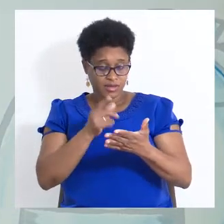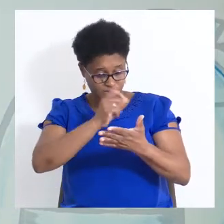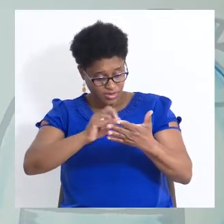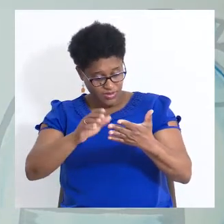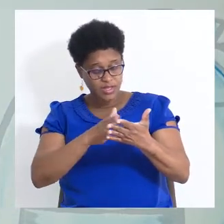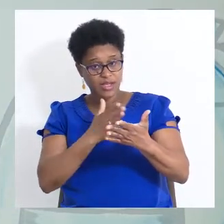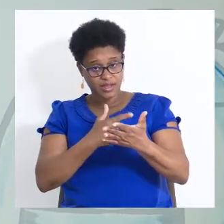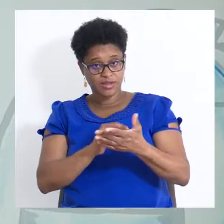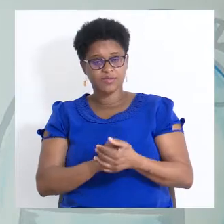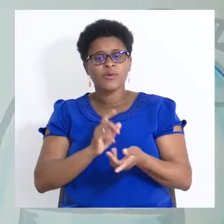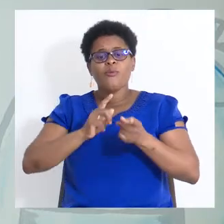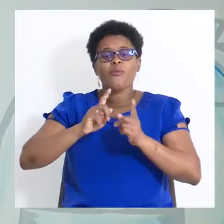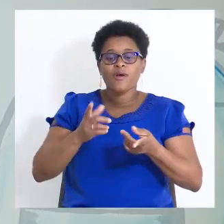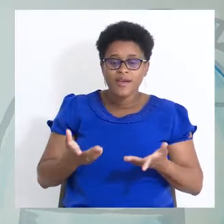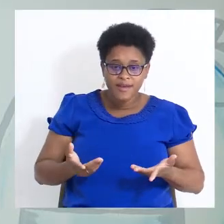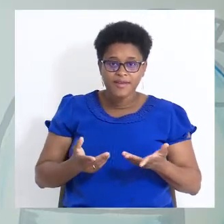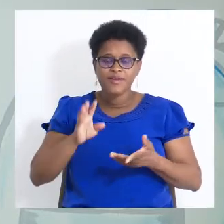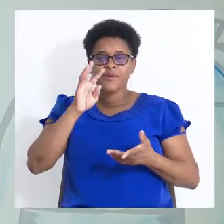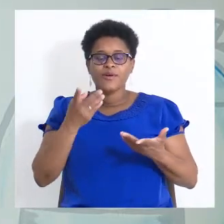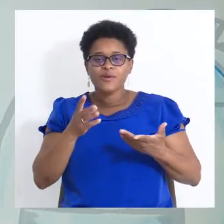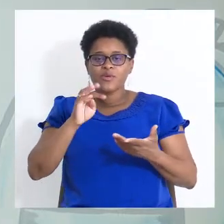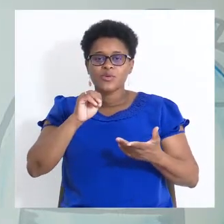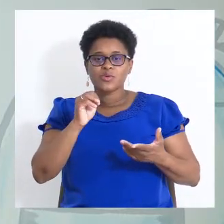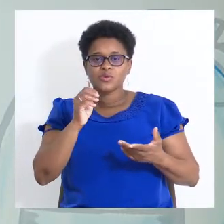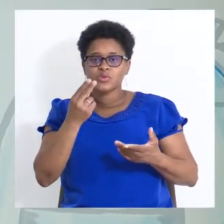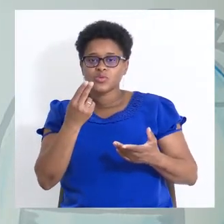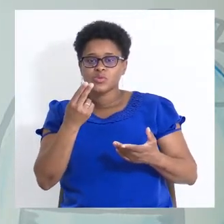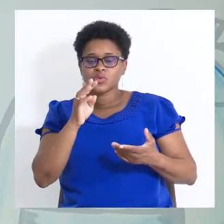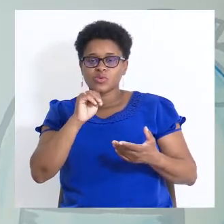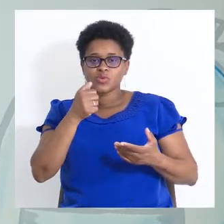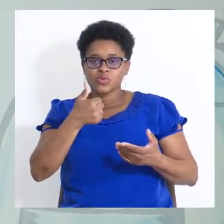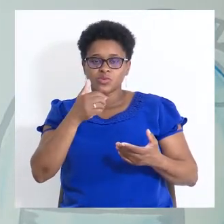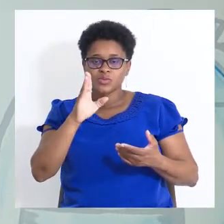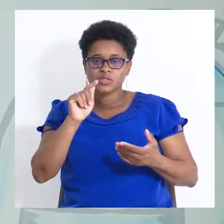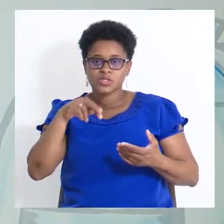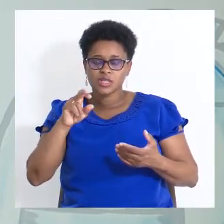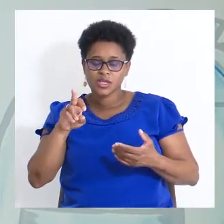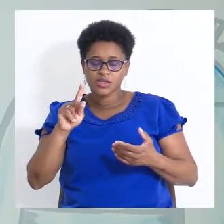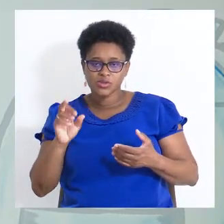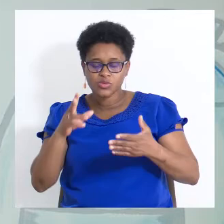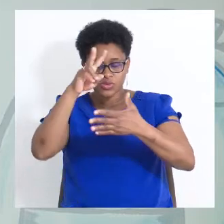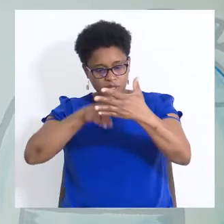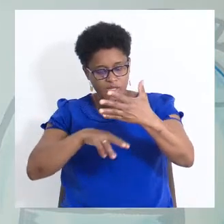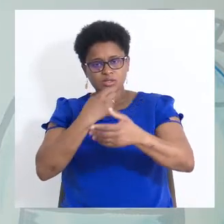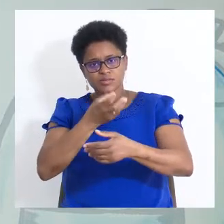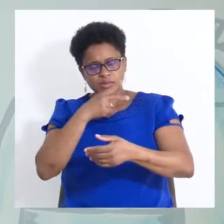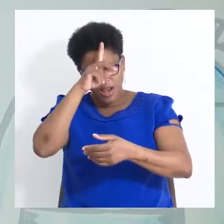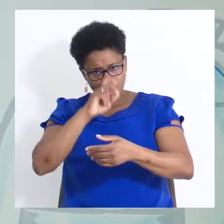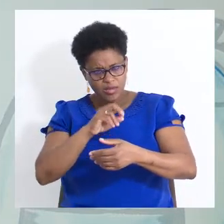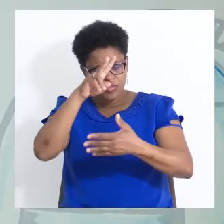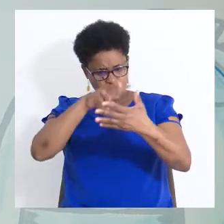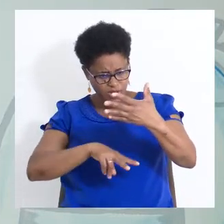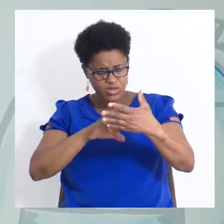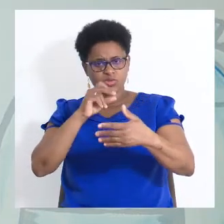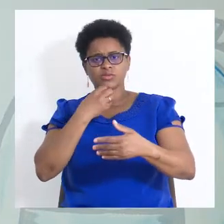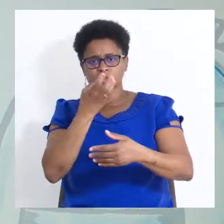caderno aquilo que é o subgênero do texto argumentativo. Lembra-te que o